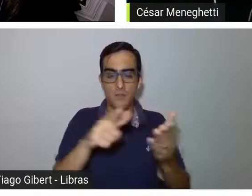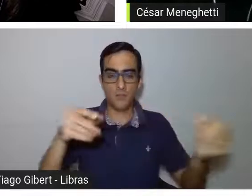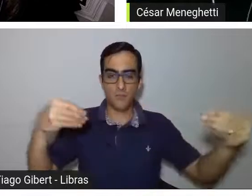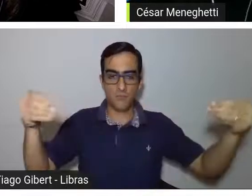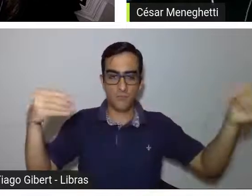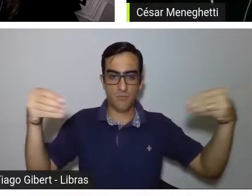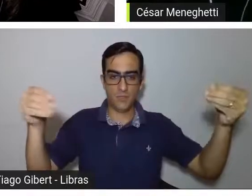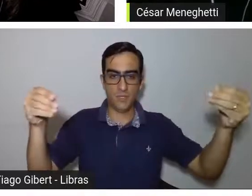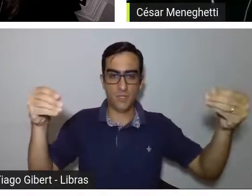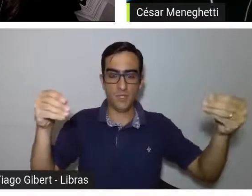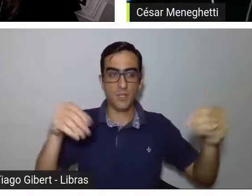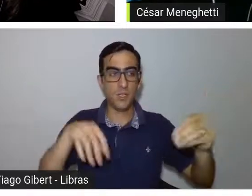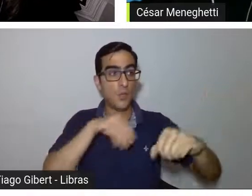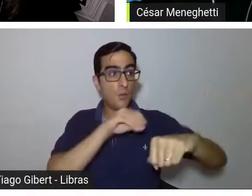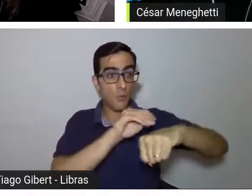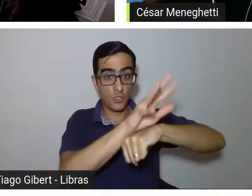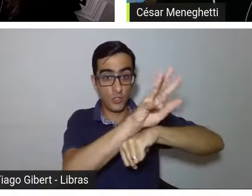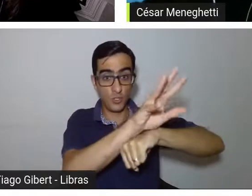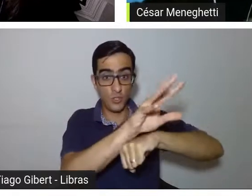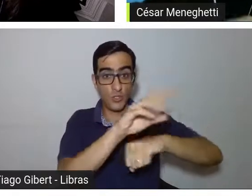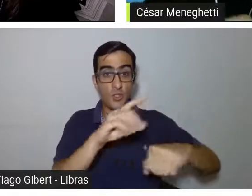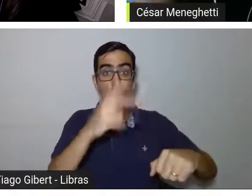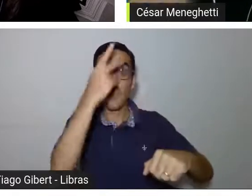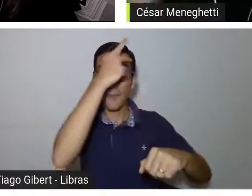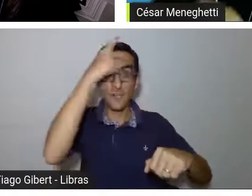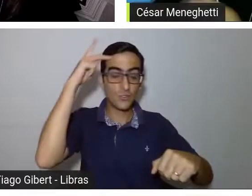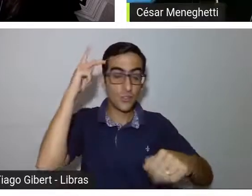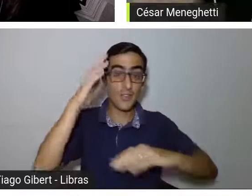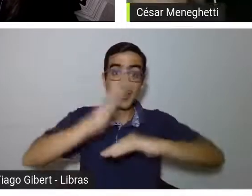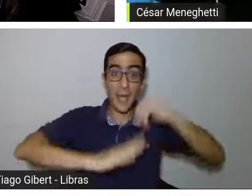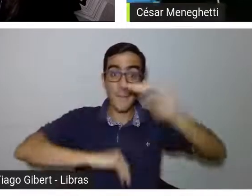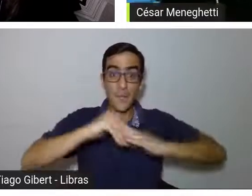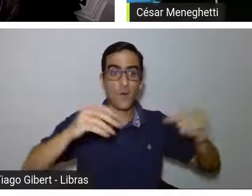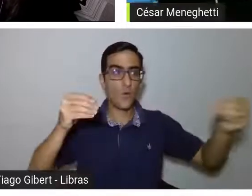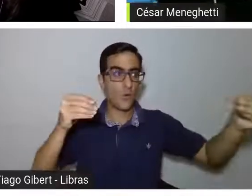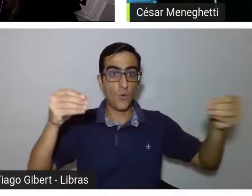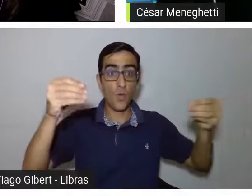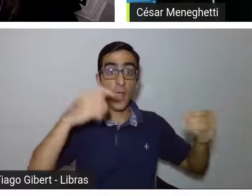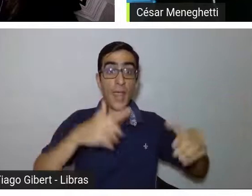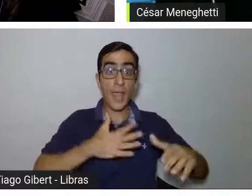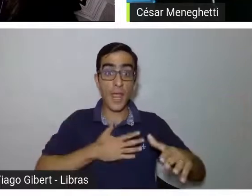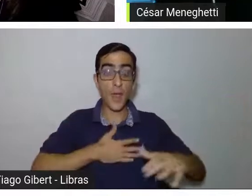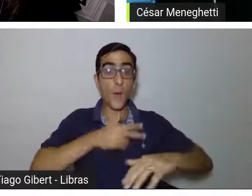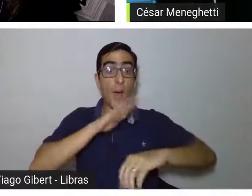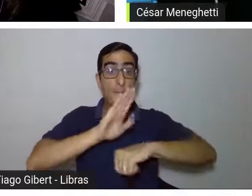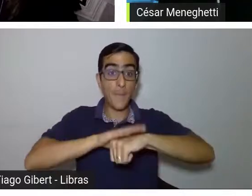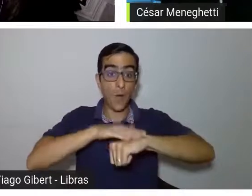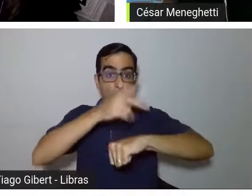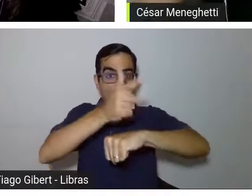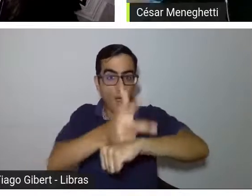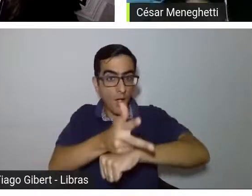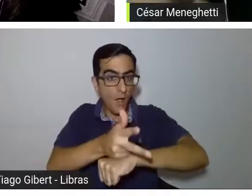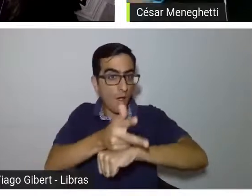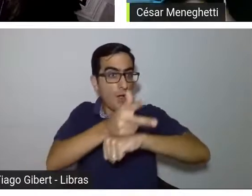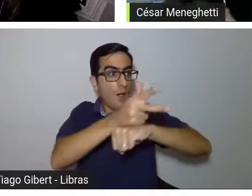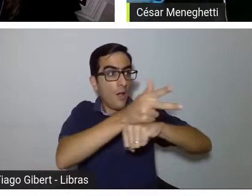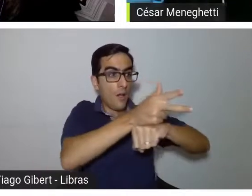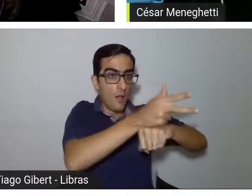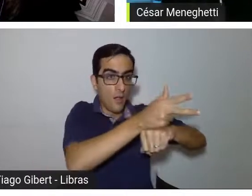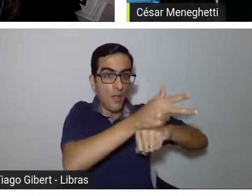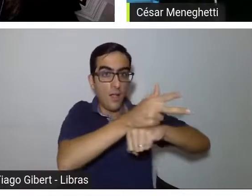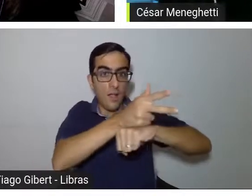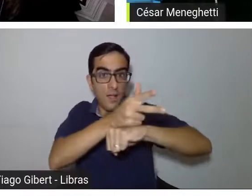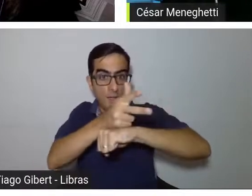que a gente projetou isso e uma pessoa ia girando, eu ia girando a câmera e assim por diante. Então, a gente montou isso